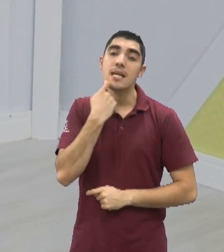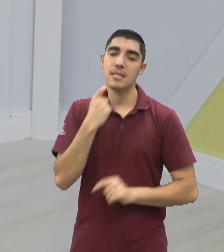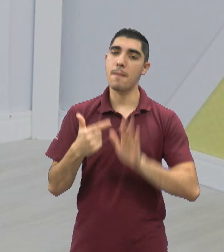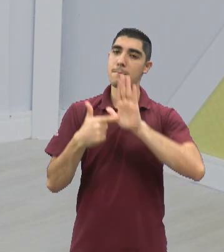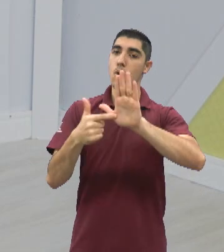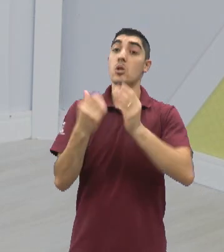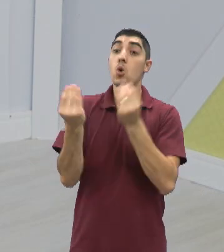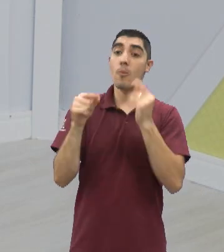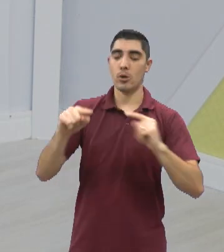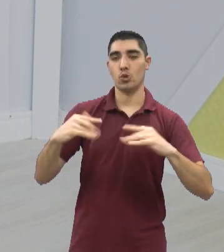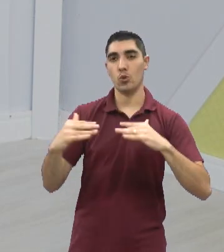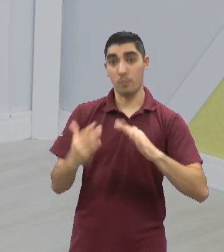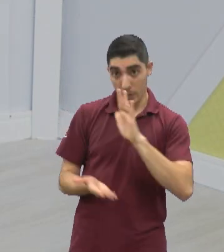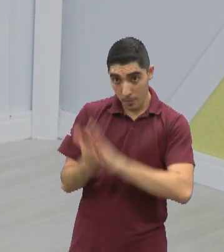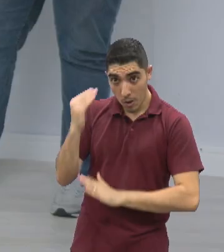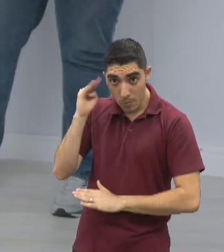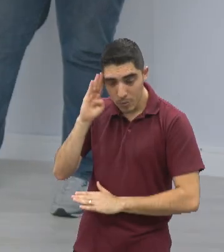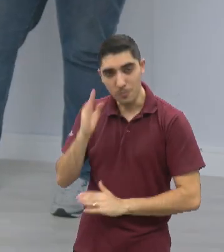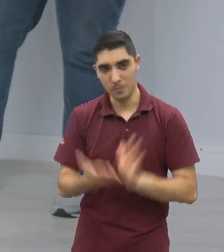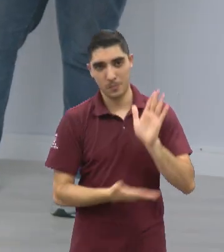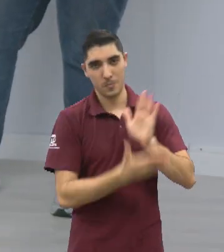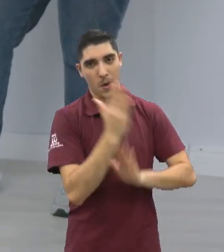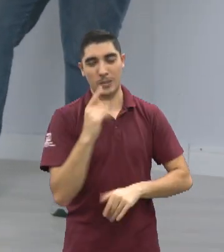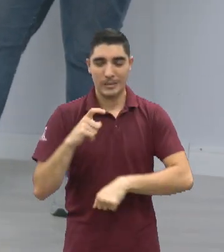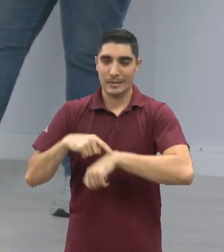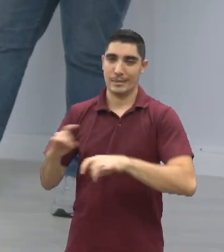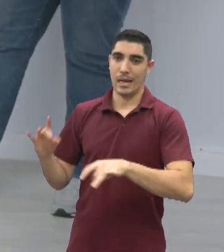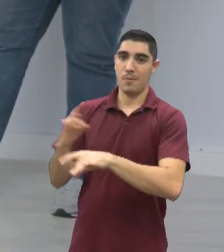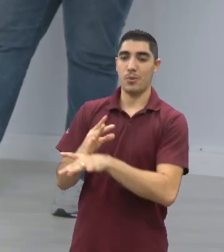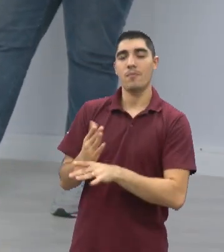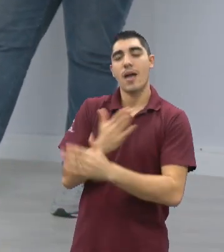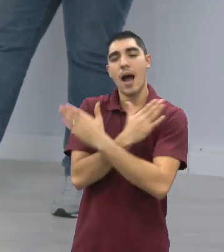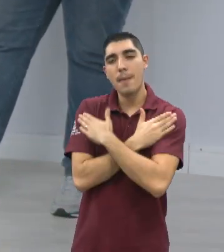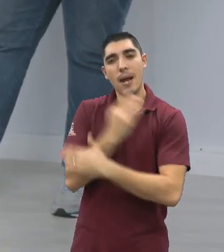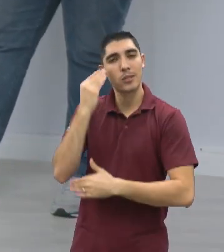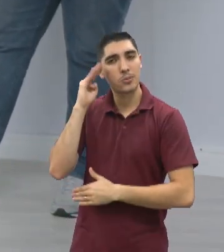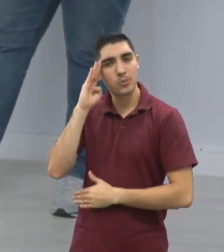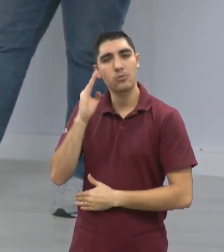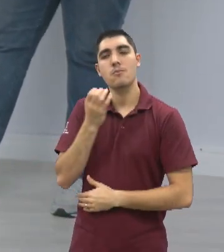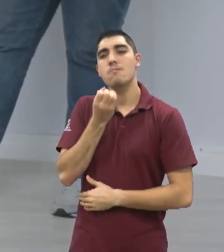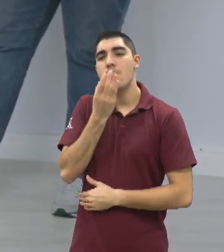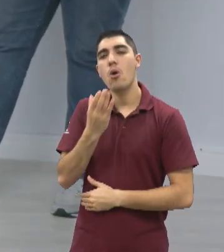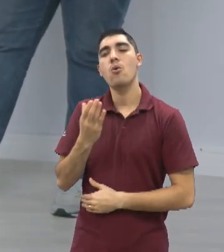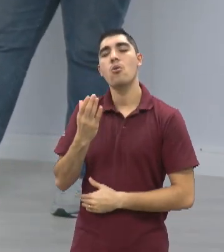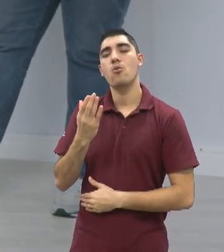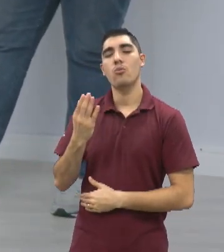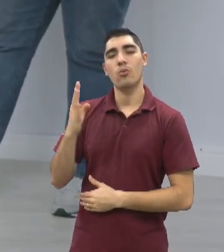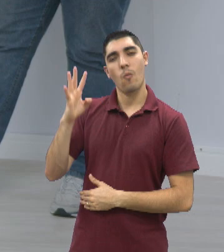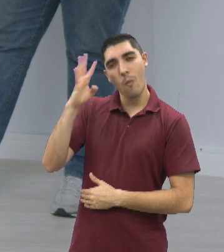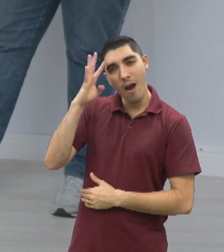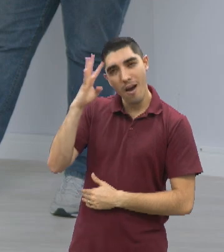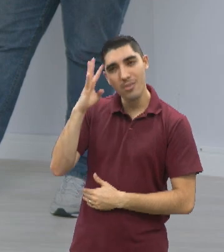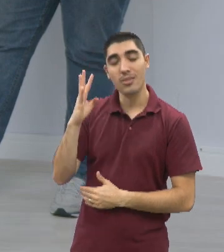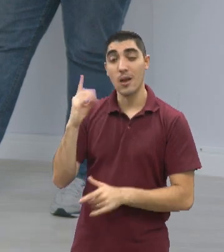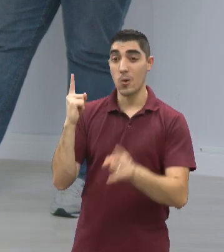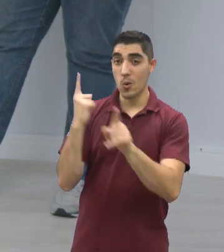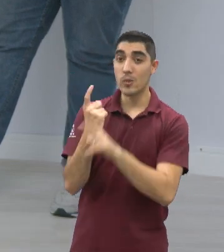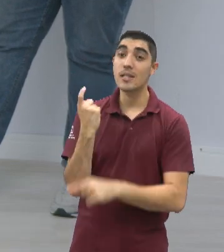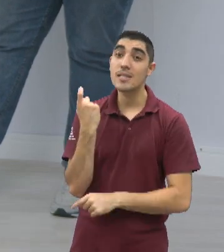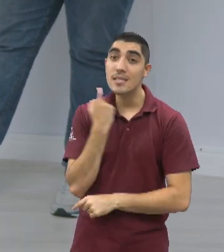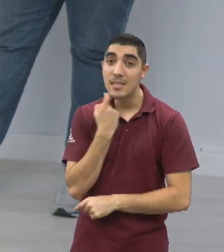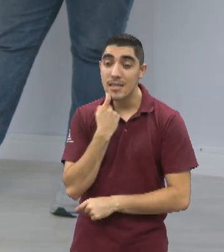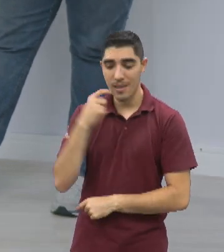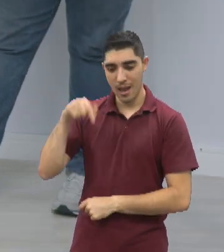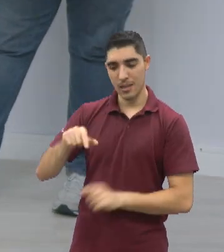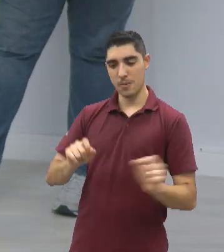Esporte, tá certo? Vambora? Vambora. Tá na hora. Brunão, um grande abraço para você, ótimo final de quarta-feira. Sexta-feira te encontro aqui